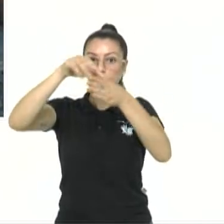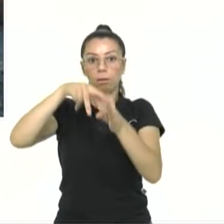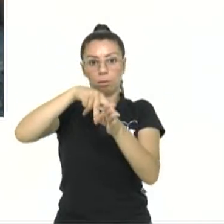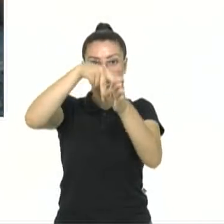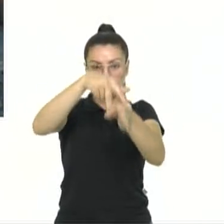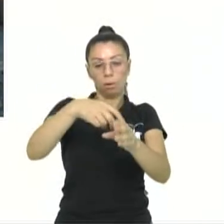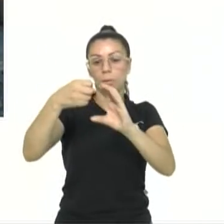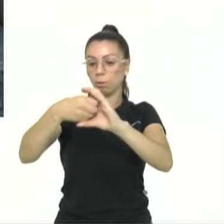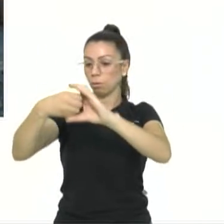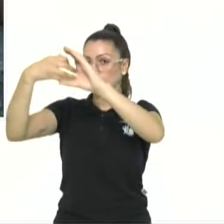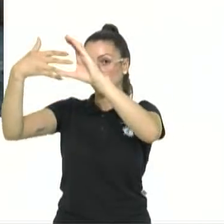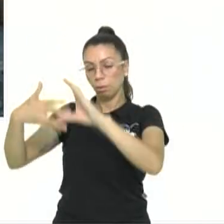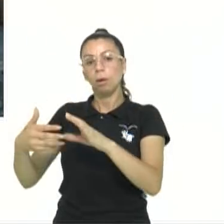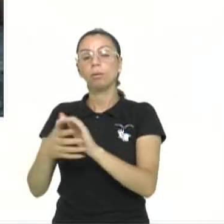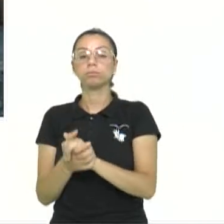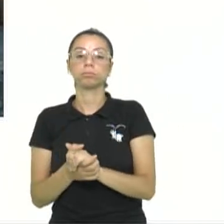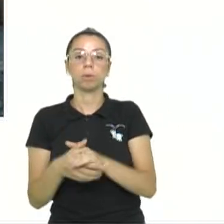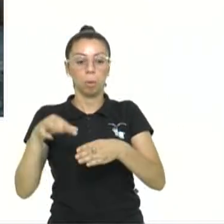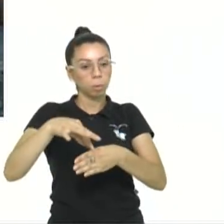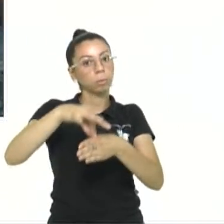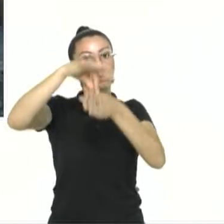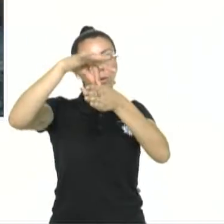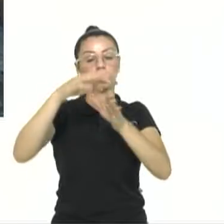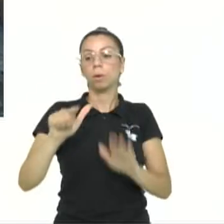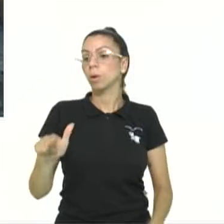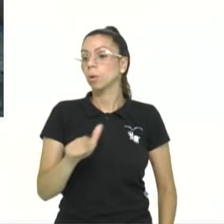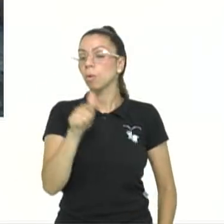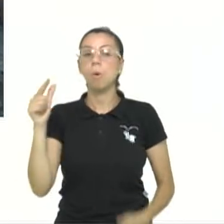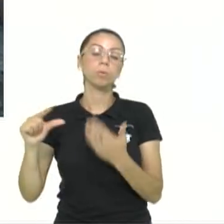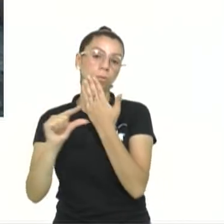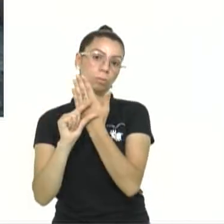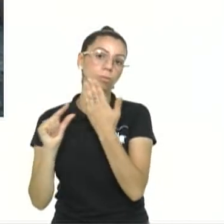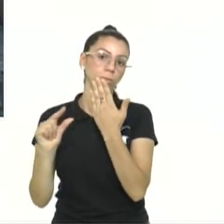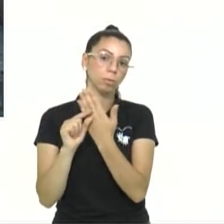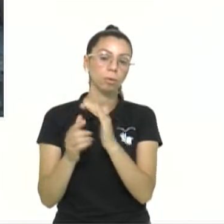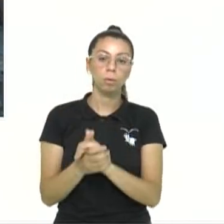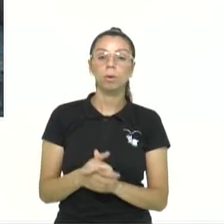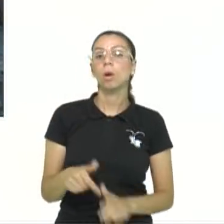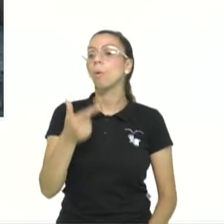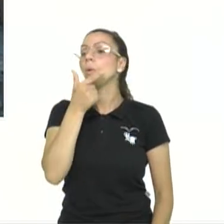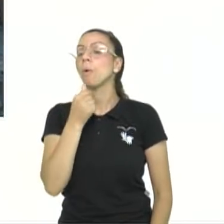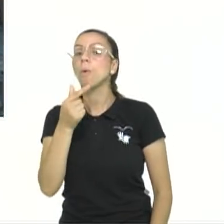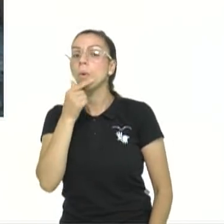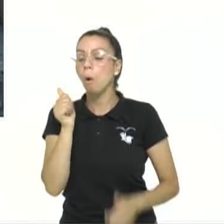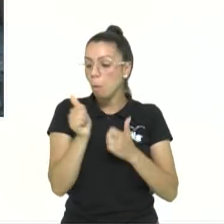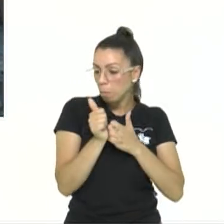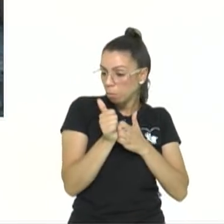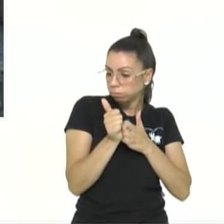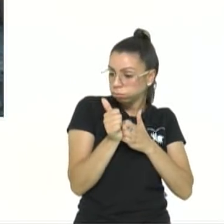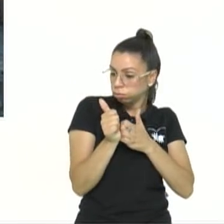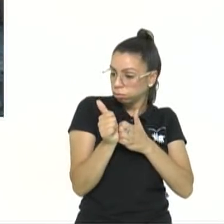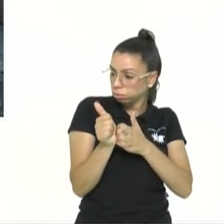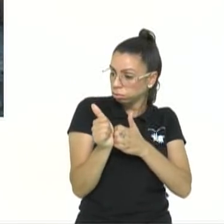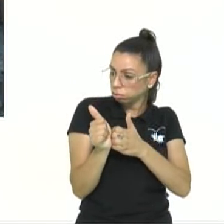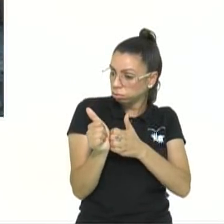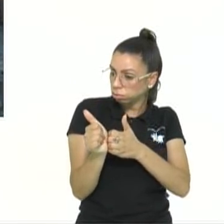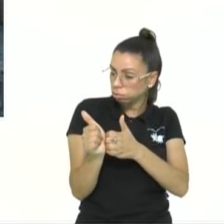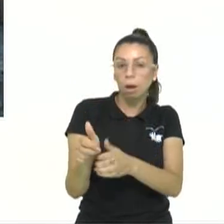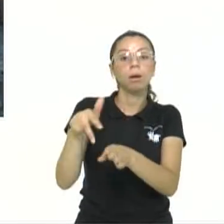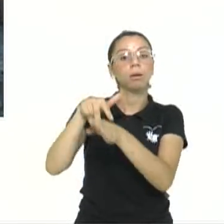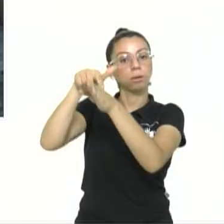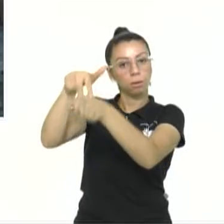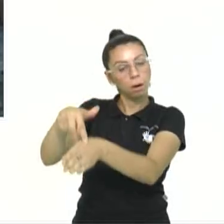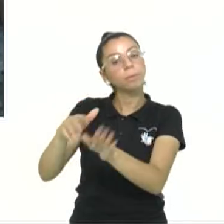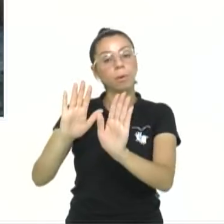de estar ali comandando, e outros autores falam do homem que conduzia a tropa. Então vocês